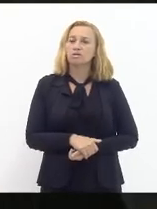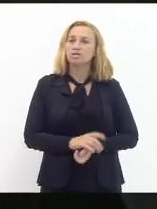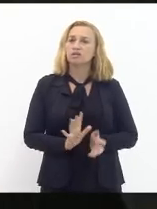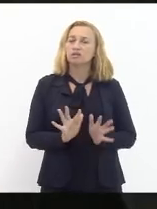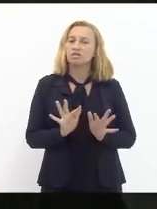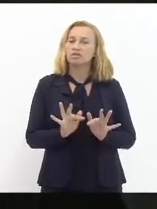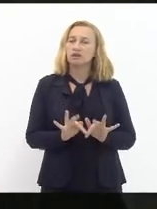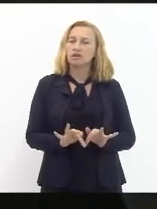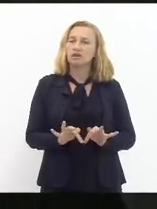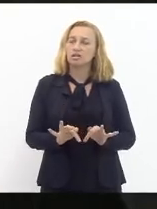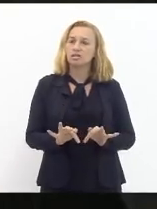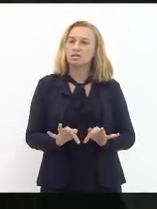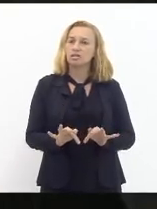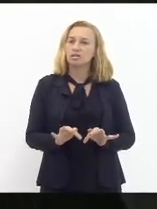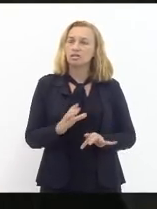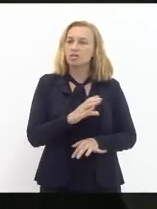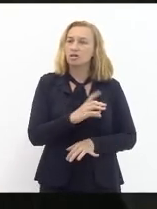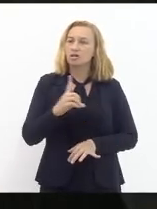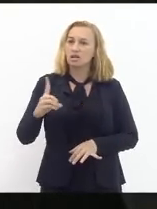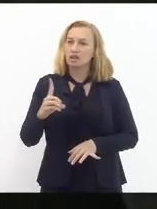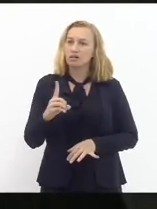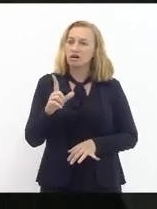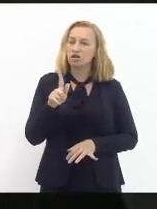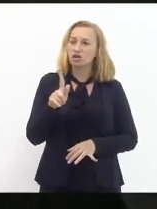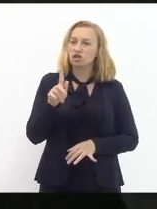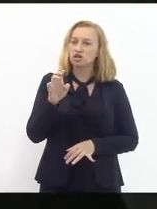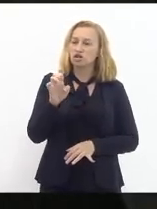definido por coordenadas geográficas